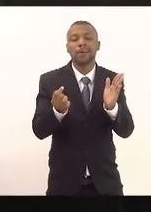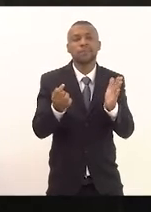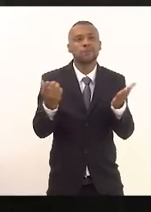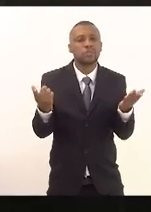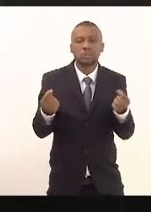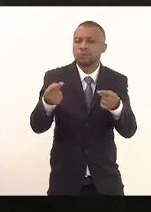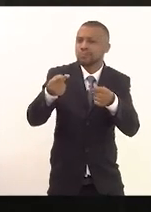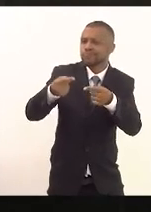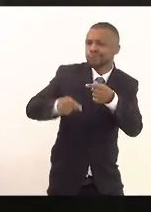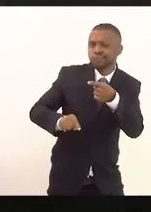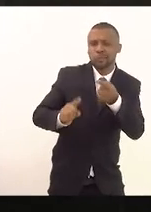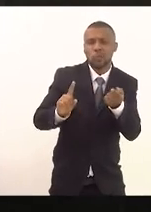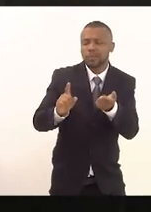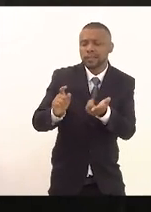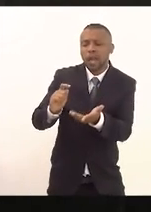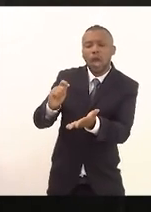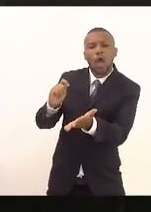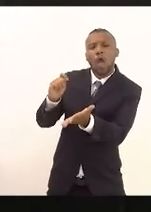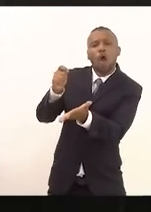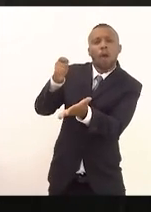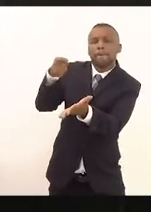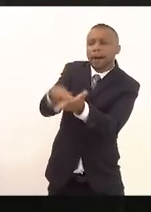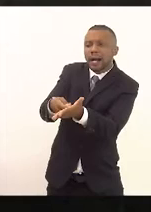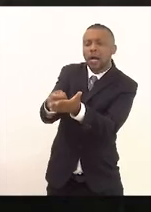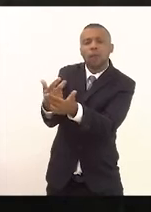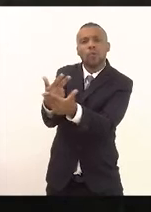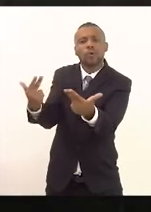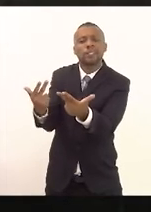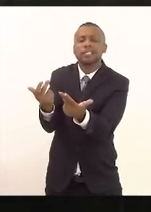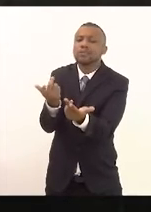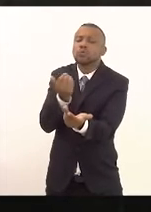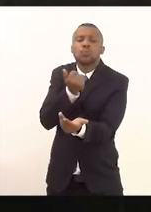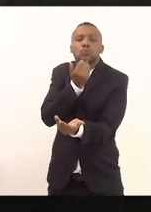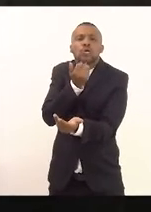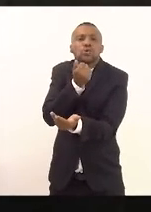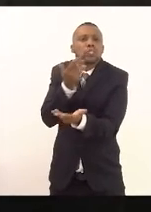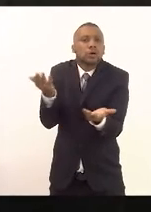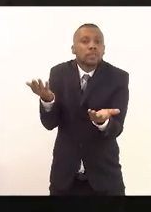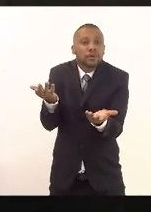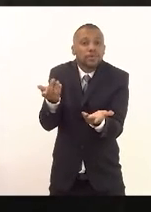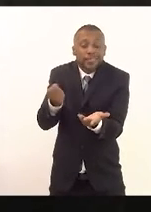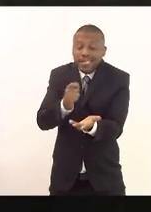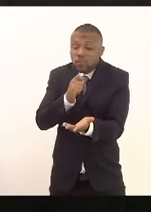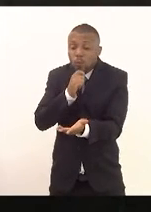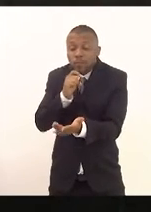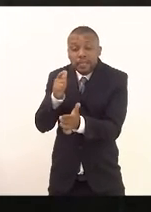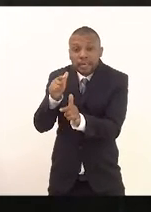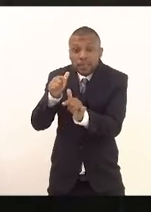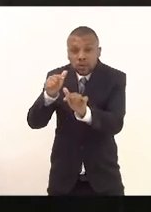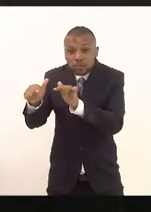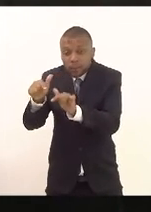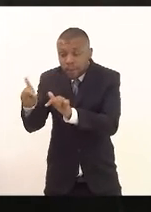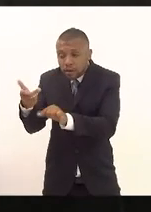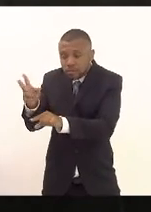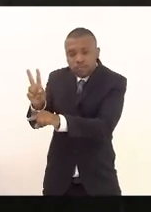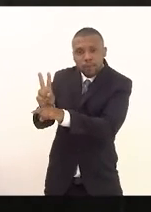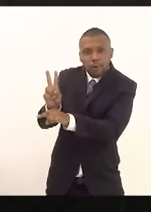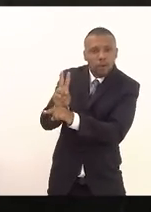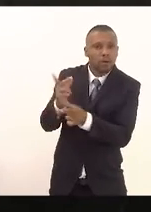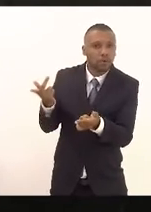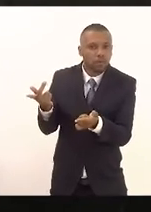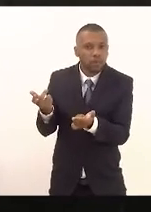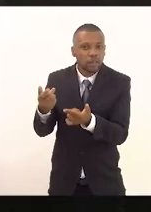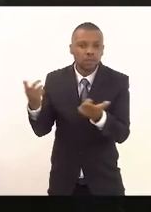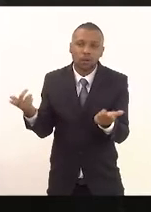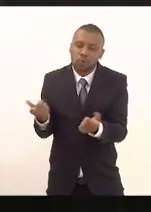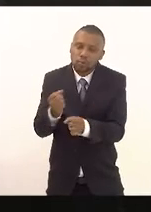por um serviço prestado se não prestou serviço não tem contraprestação e a situação de cuidar